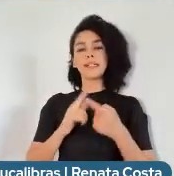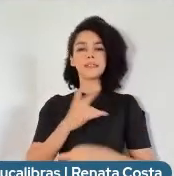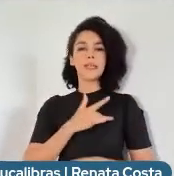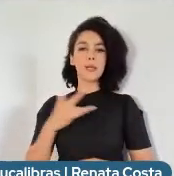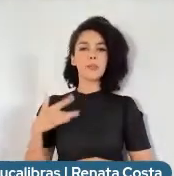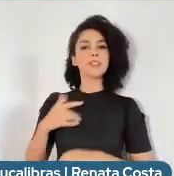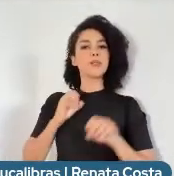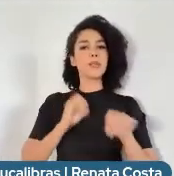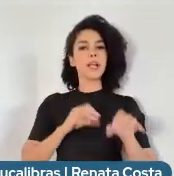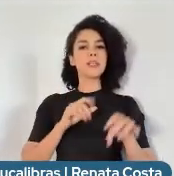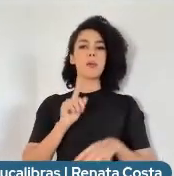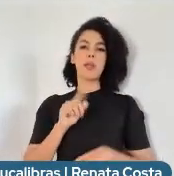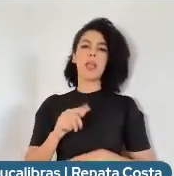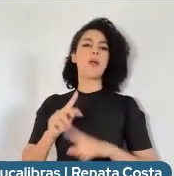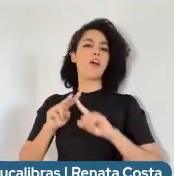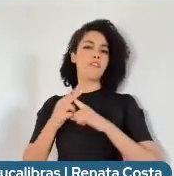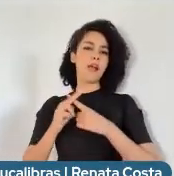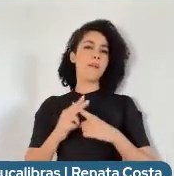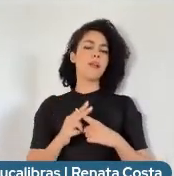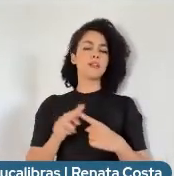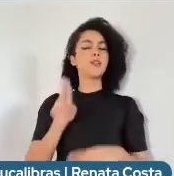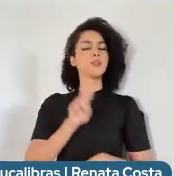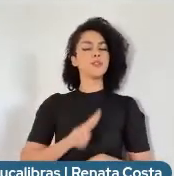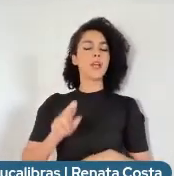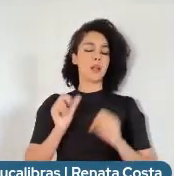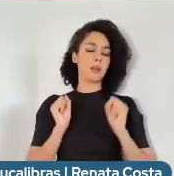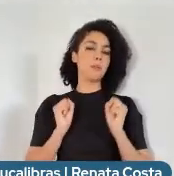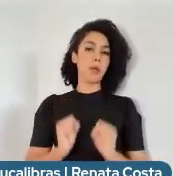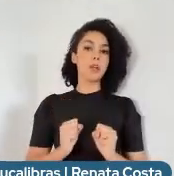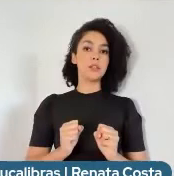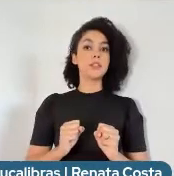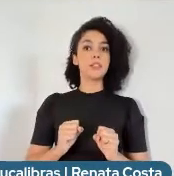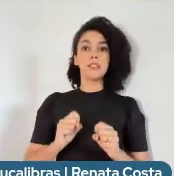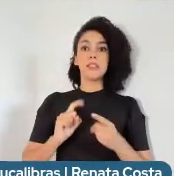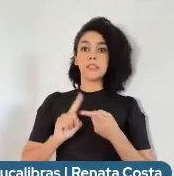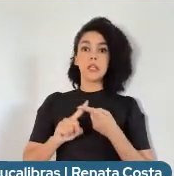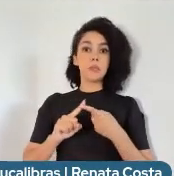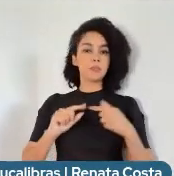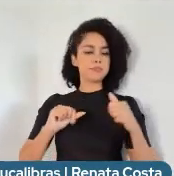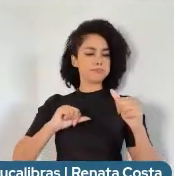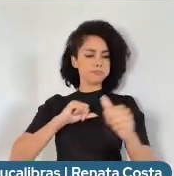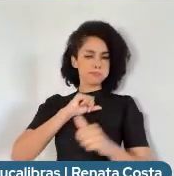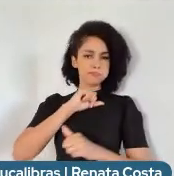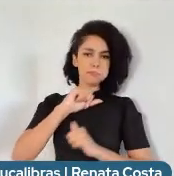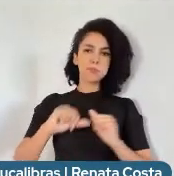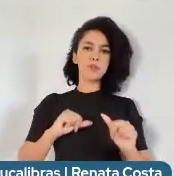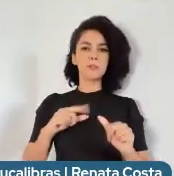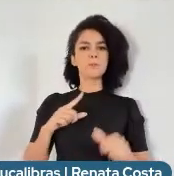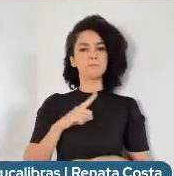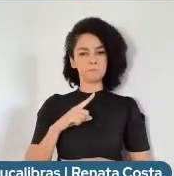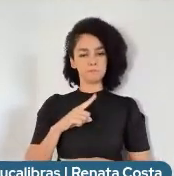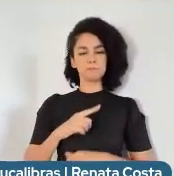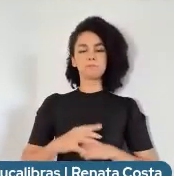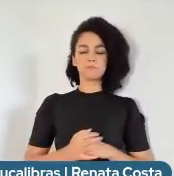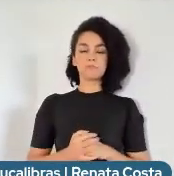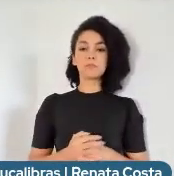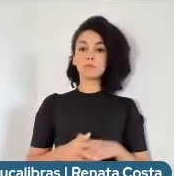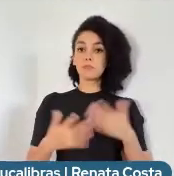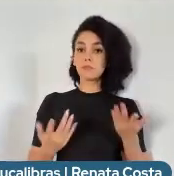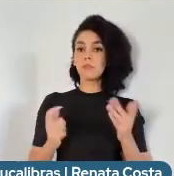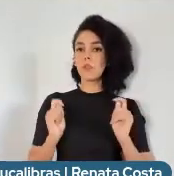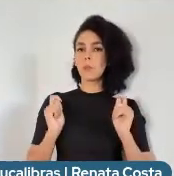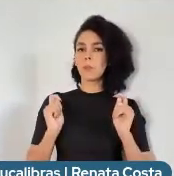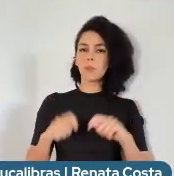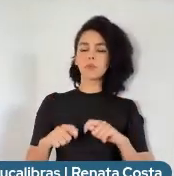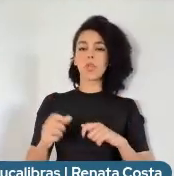um ferramental a ser utilizado e transformador. Uma possível